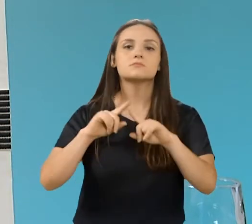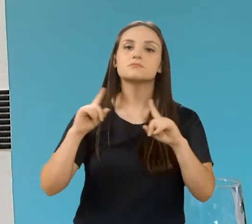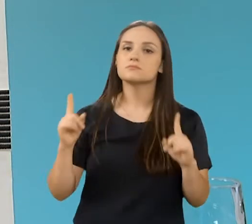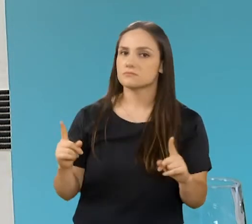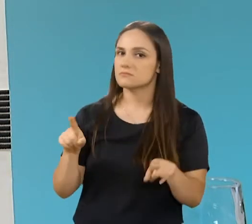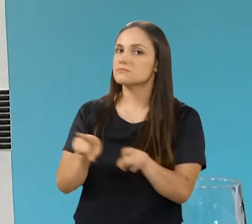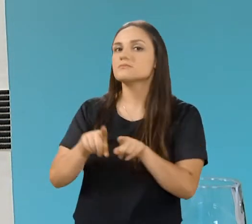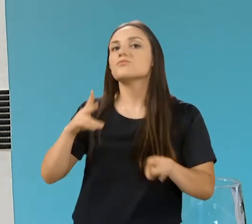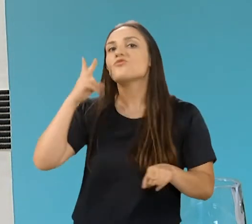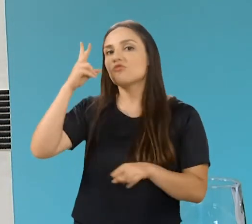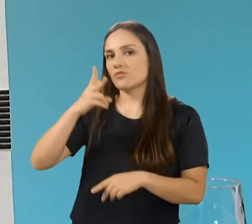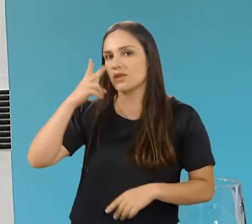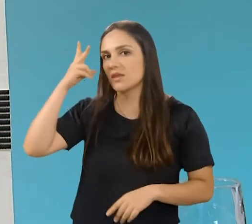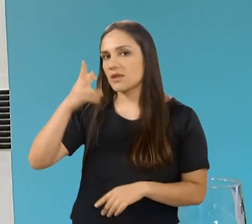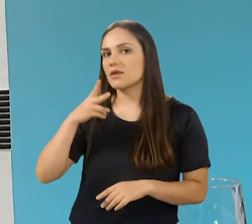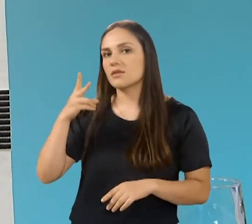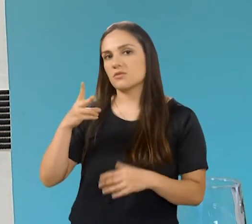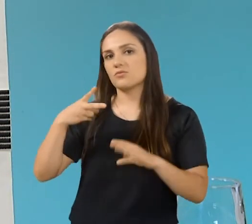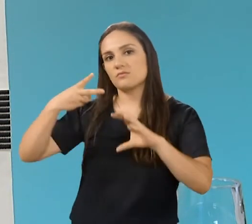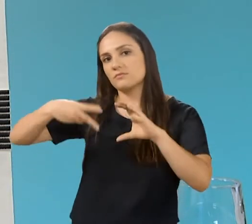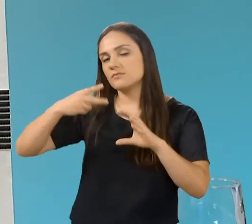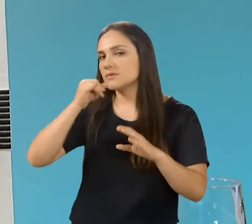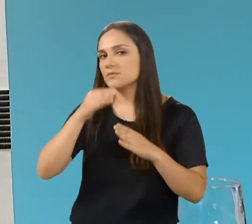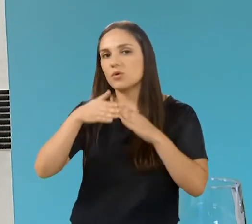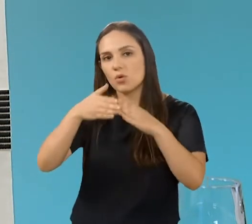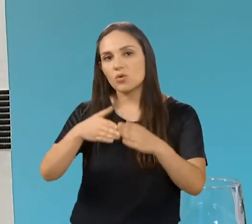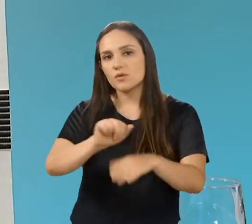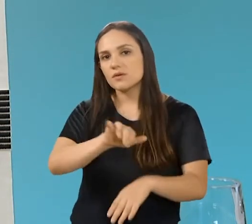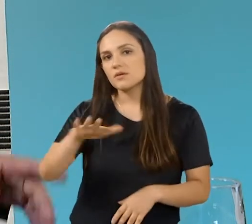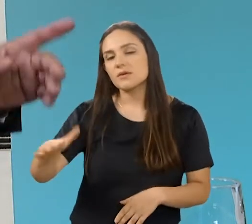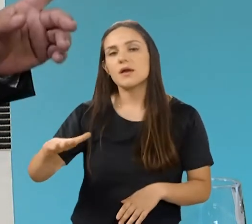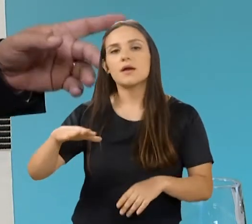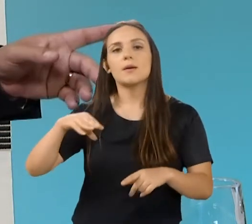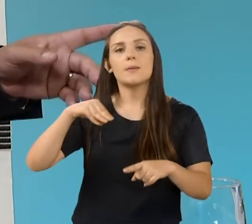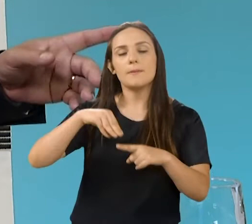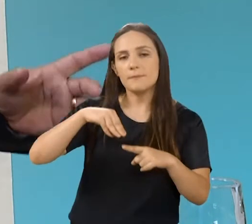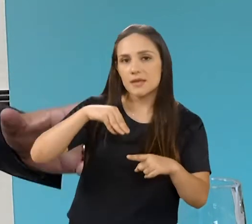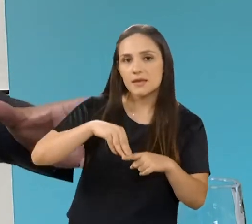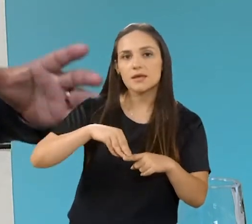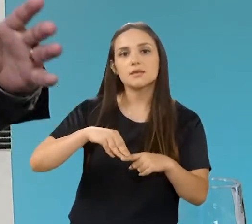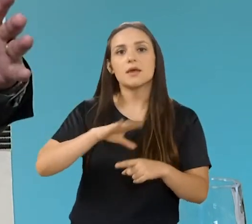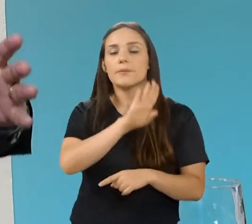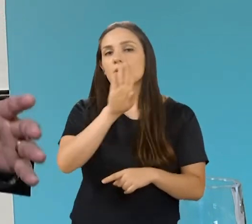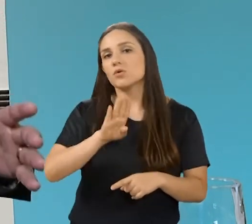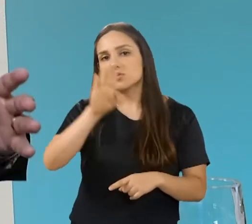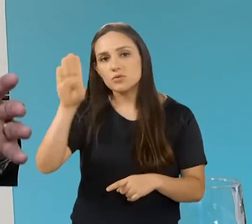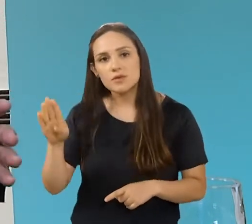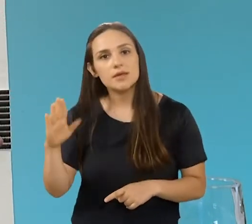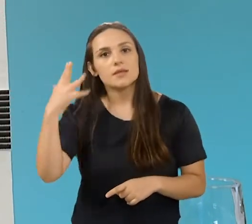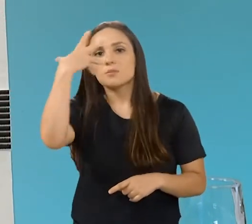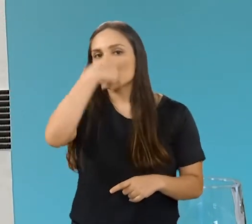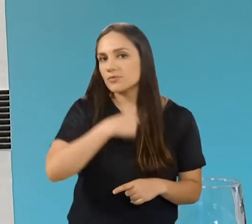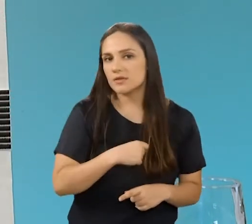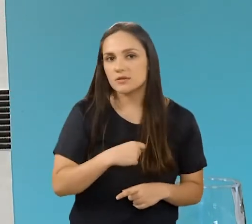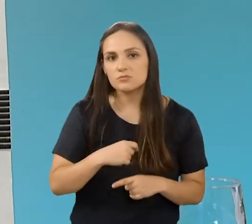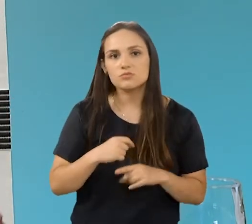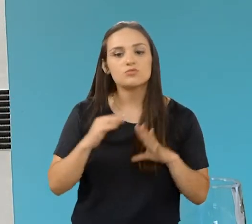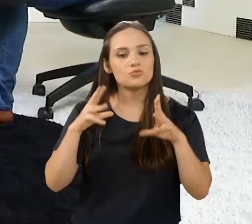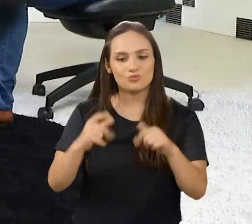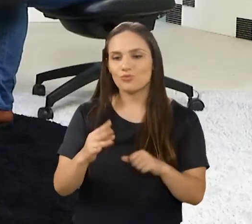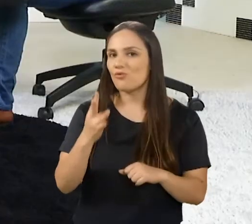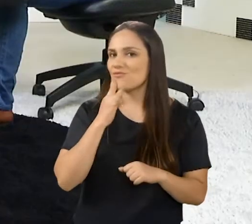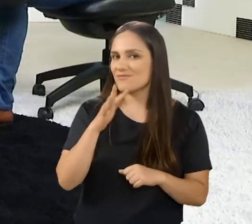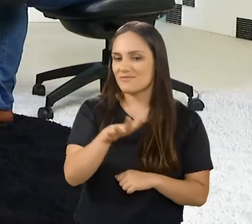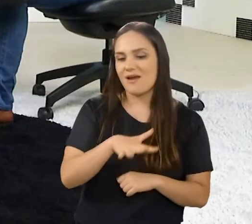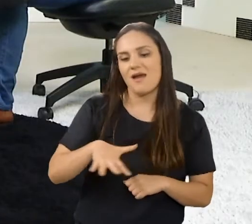legislador municipal, sim, por exemplo, de Corumbá, de Aquidauana, de Miranda, de Bodoquena, de Bonito, ele tem a que conhece próxima, a sua realidade. Isso.